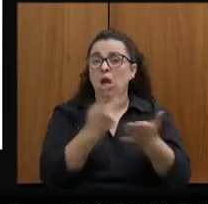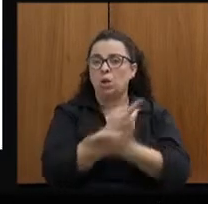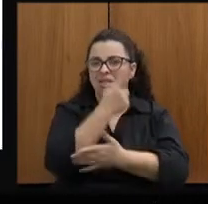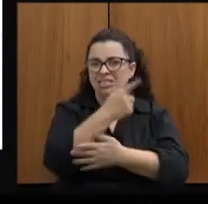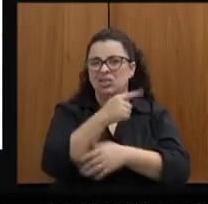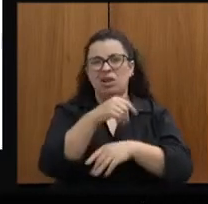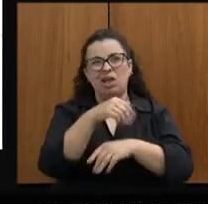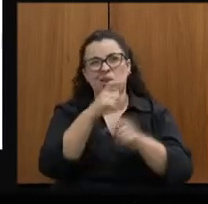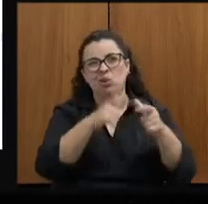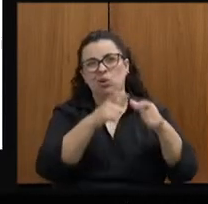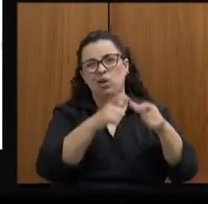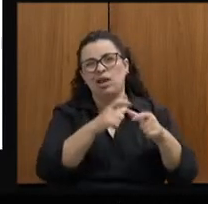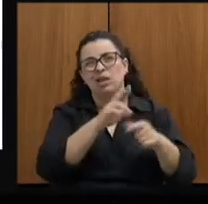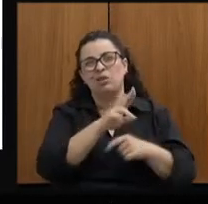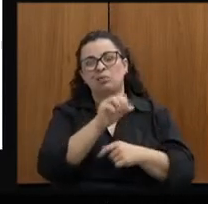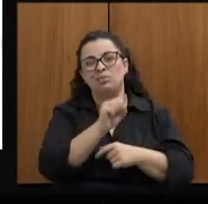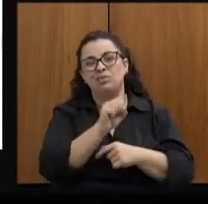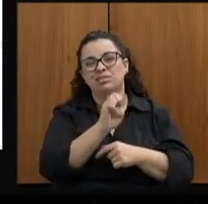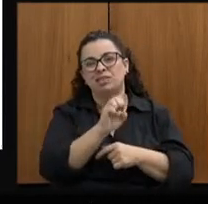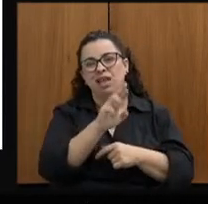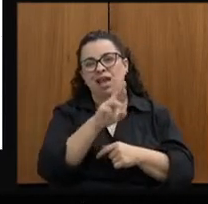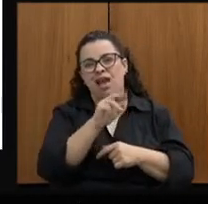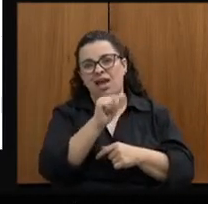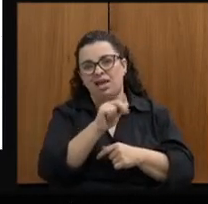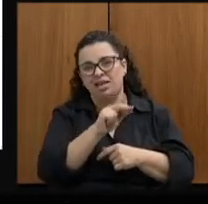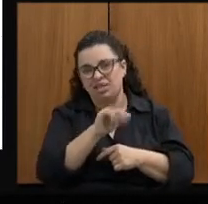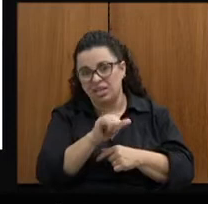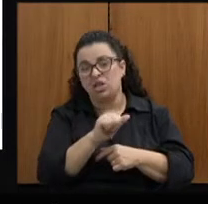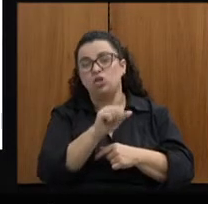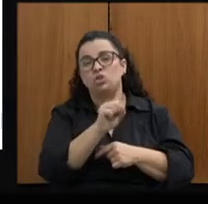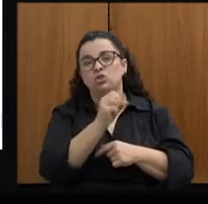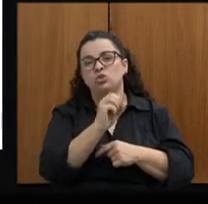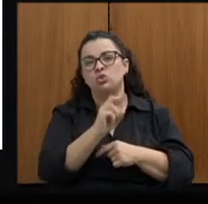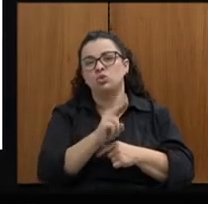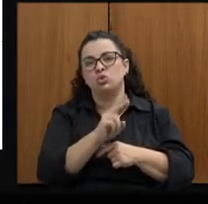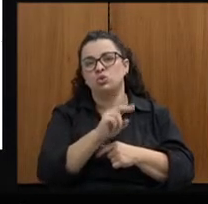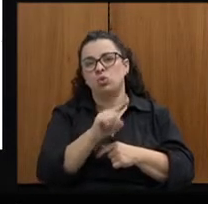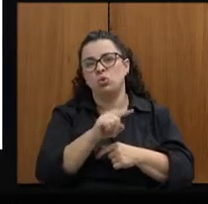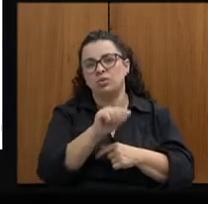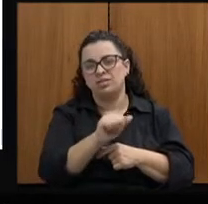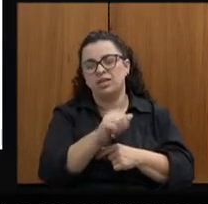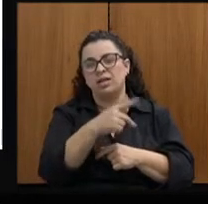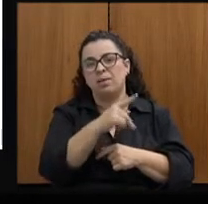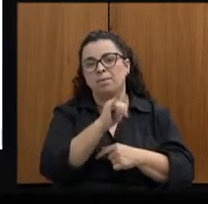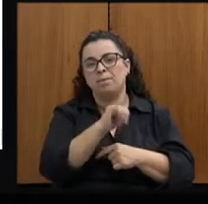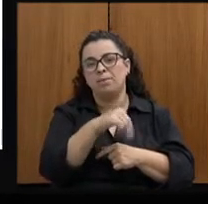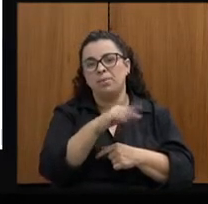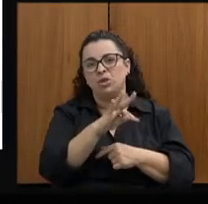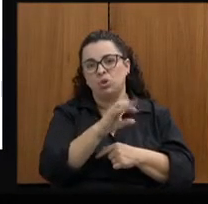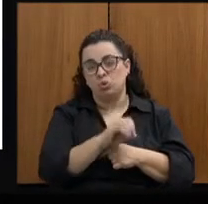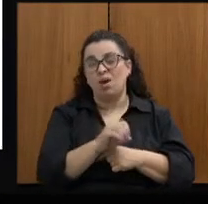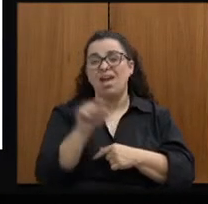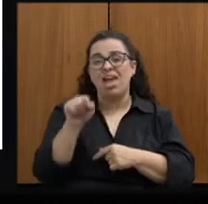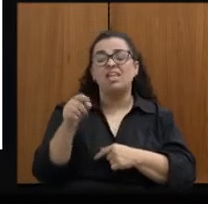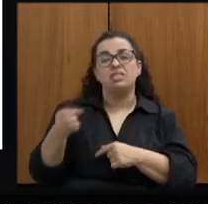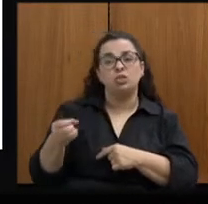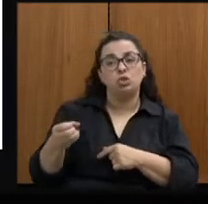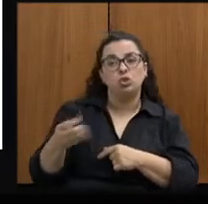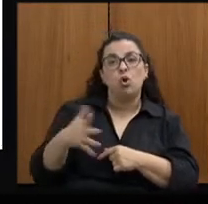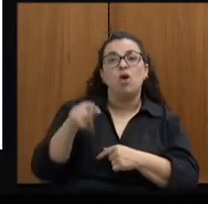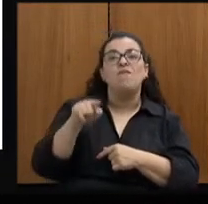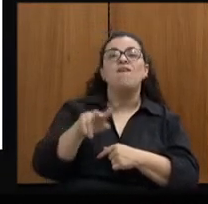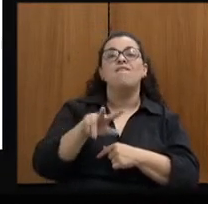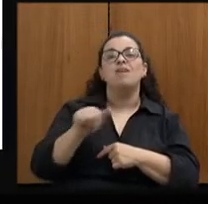um pouco mais estruturado e permanente para você lá, para qualificação profissional